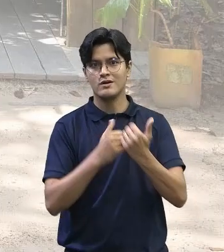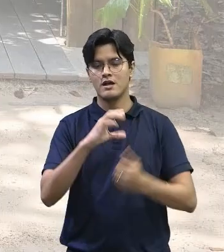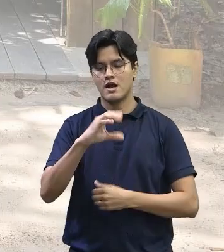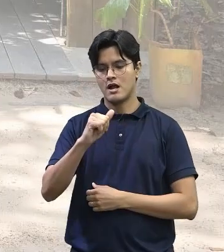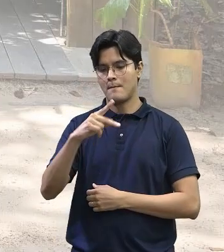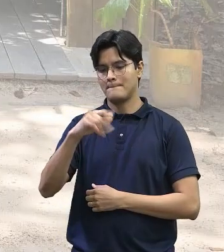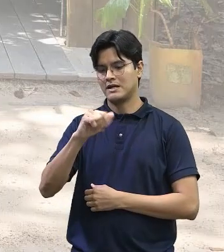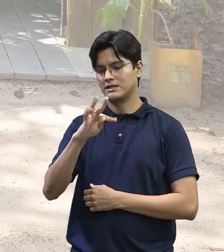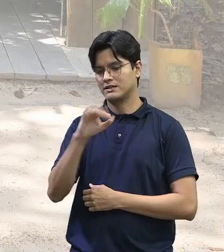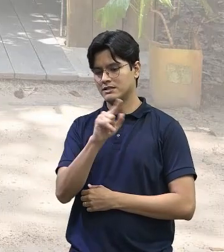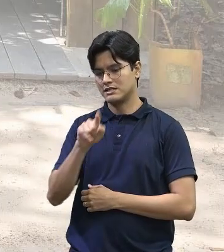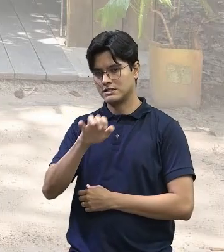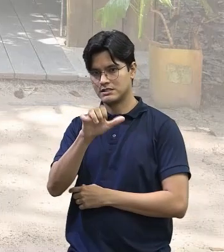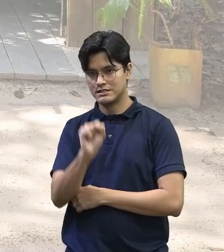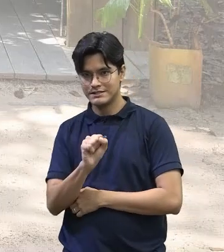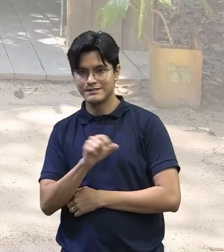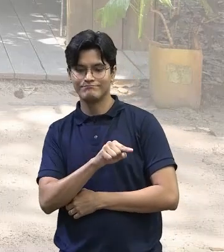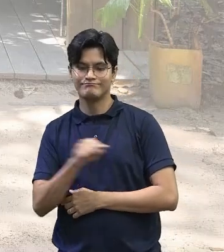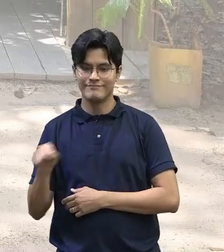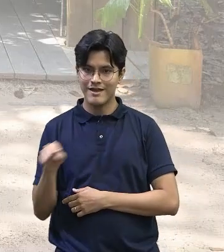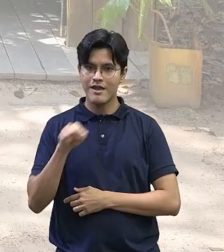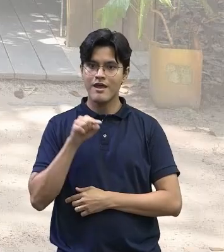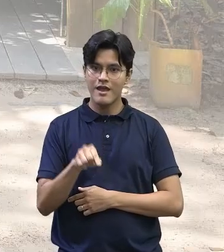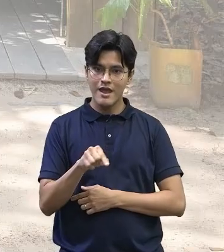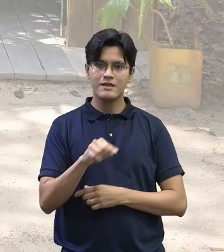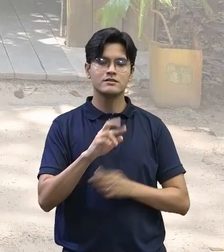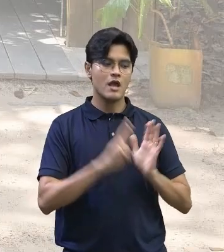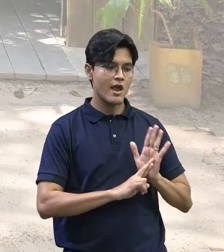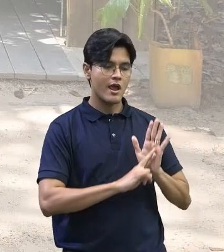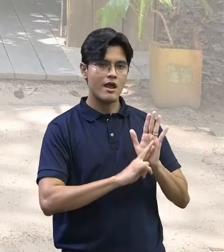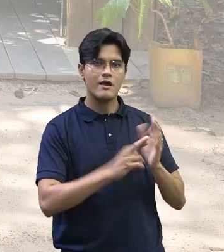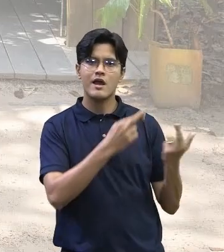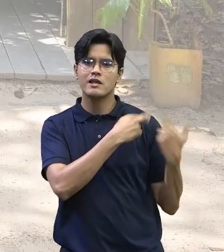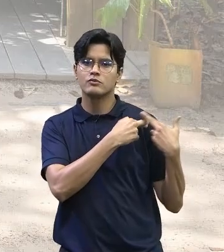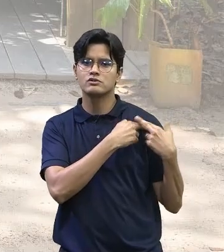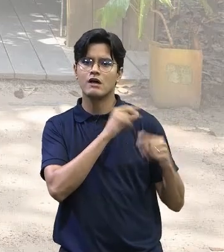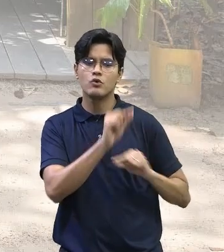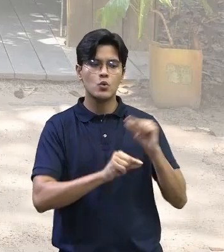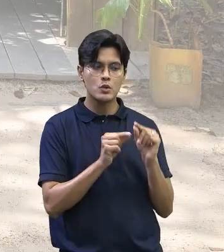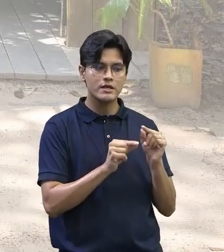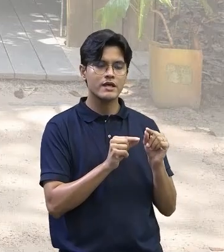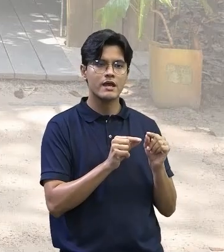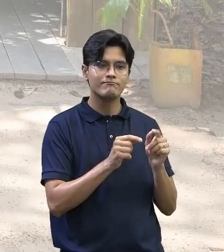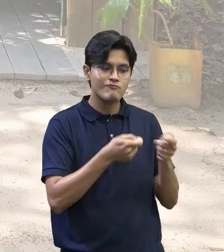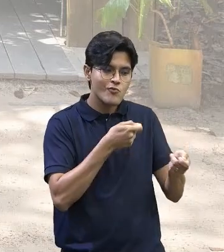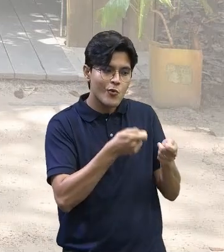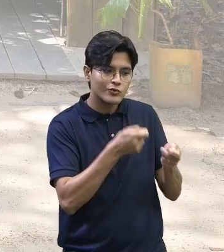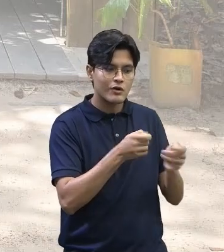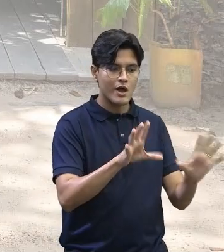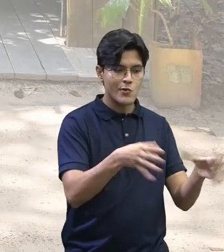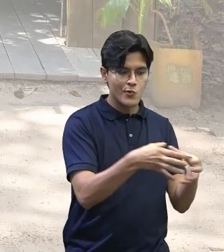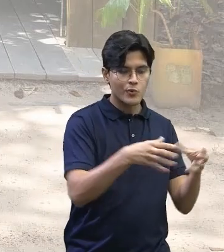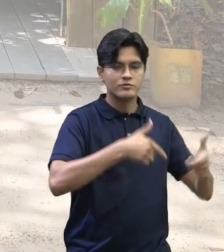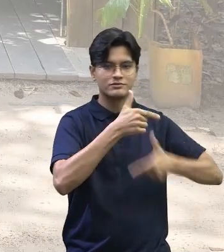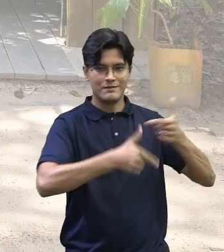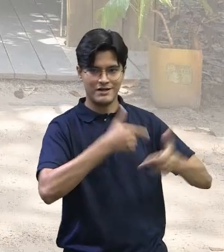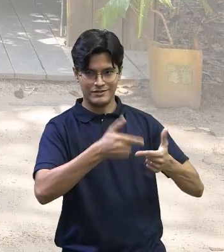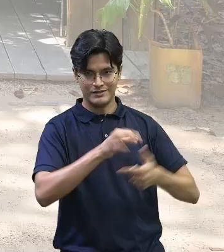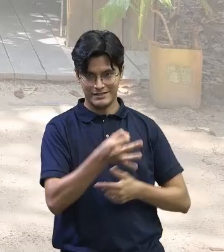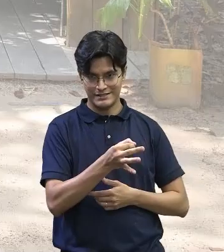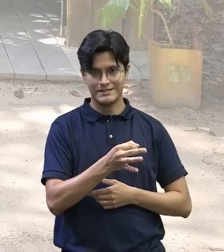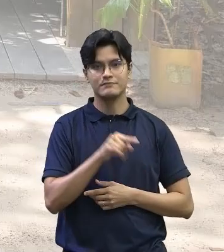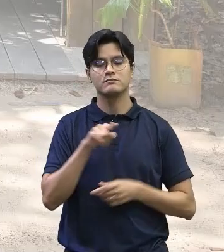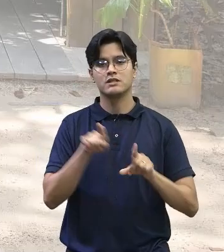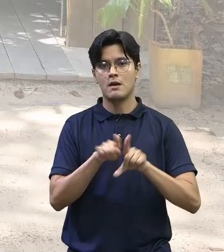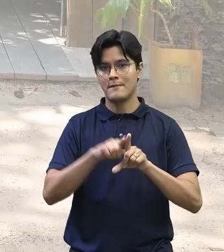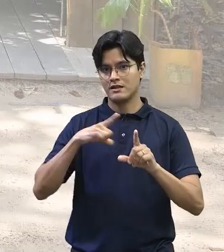basicamente, os trabalhadores em ordem, tá? O guarda-livro, o barracão, que era uma espécie de